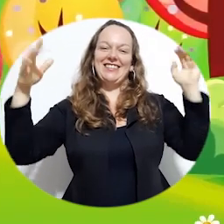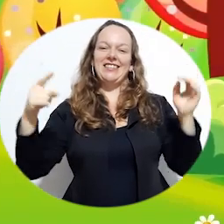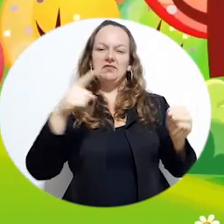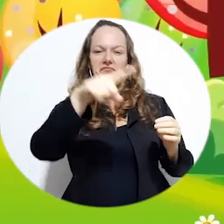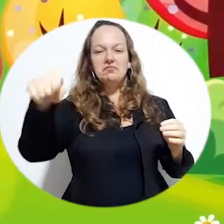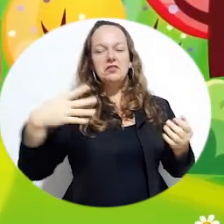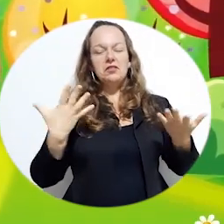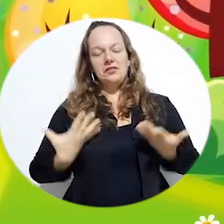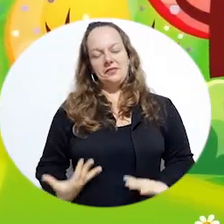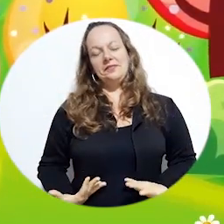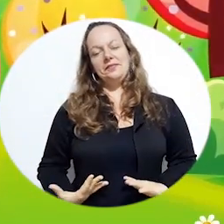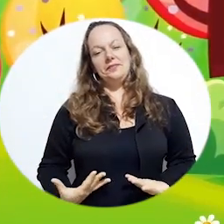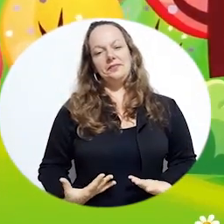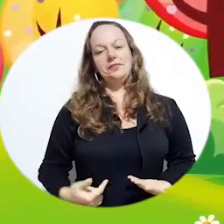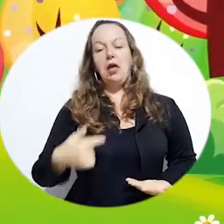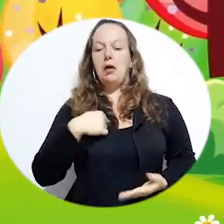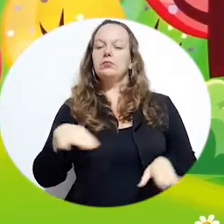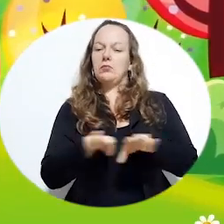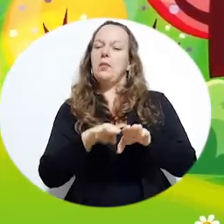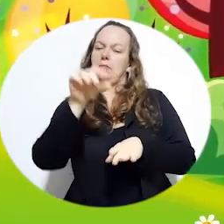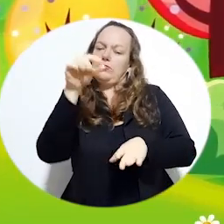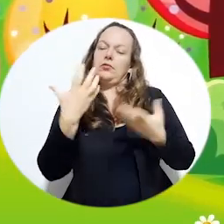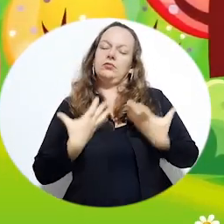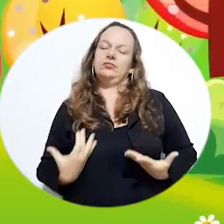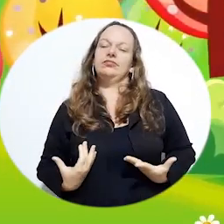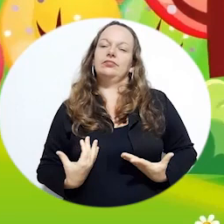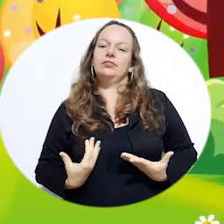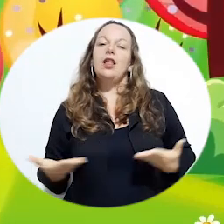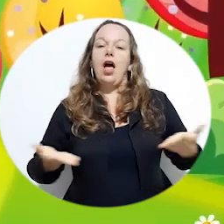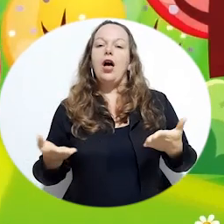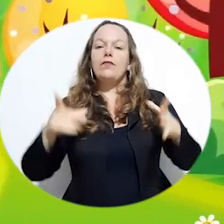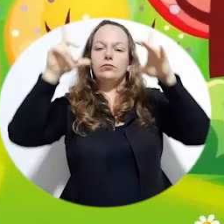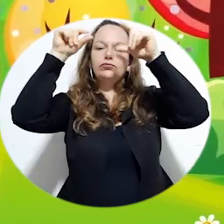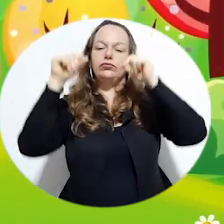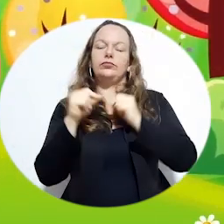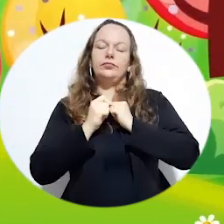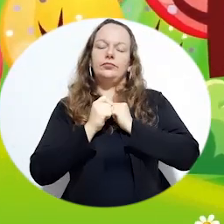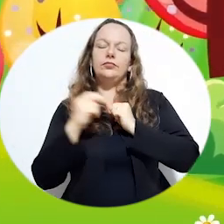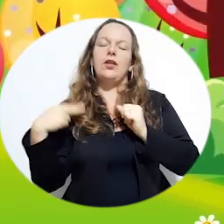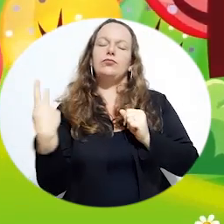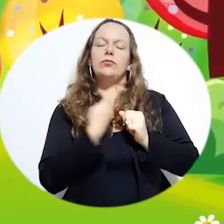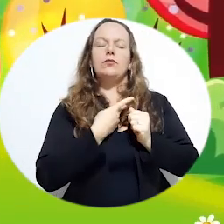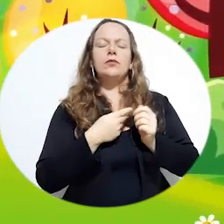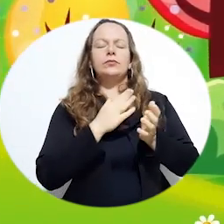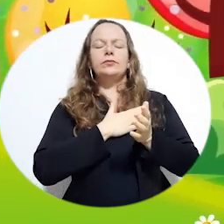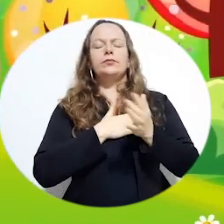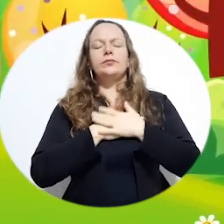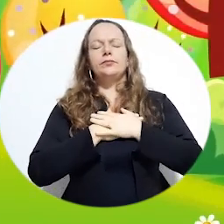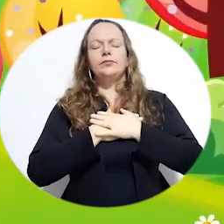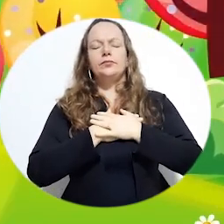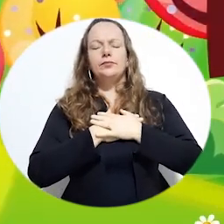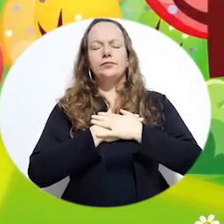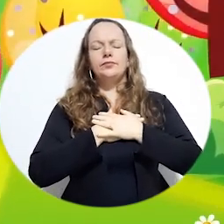Alguém aqui cansou? O tio Simon cansou um pouquinho. Mas ó, eu quero que você feche os olhos agora e a gente vai pôr a mão no